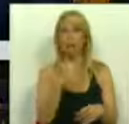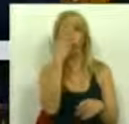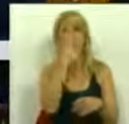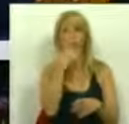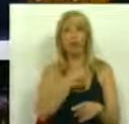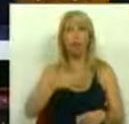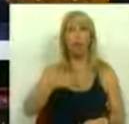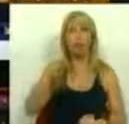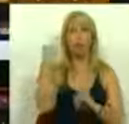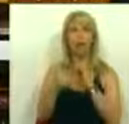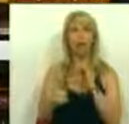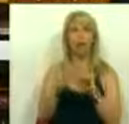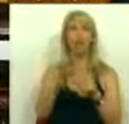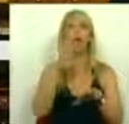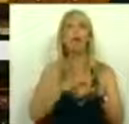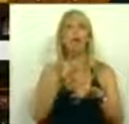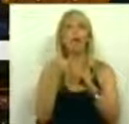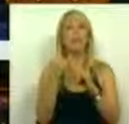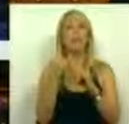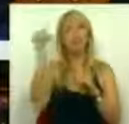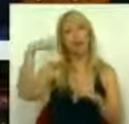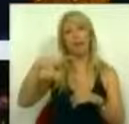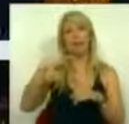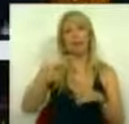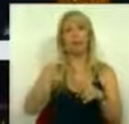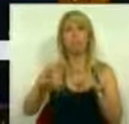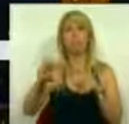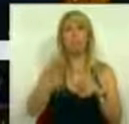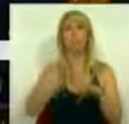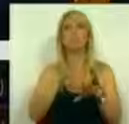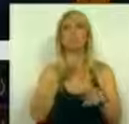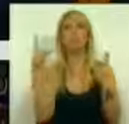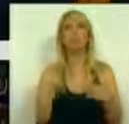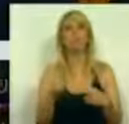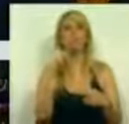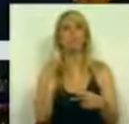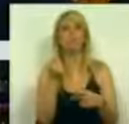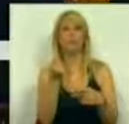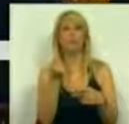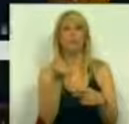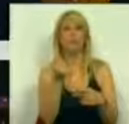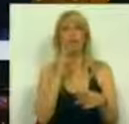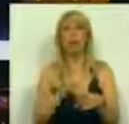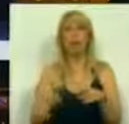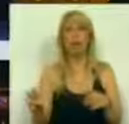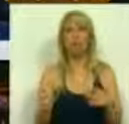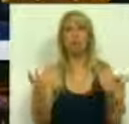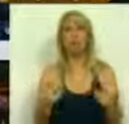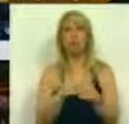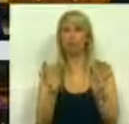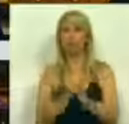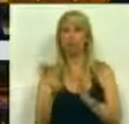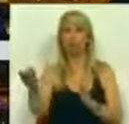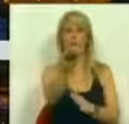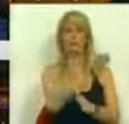empresas elétricas com o corte nos custos da eletricidade, hoje e aqui são os bancos chamados a fazer o seu esforço. Aos portugueses eu